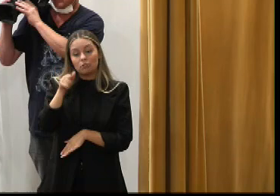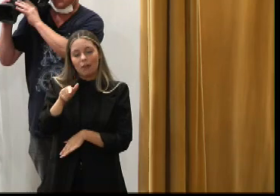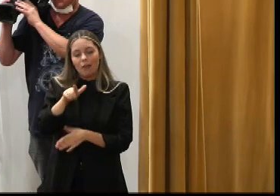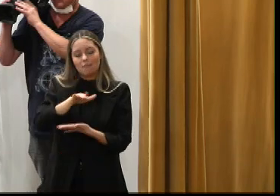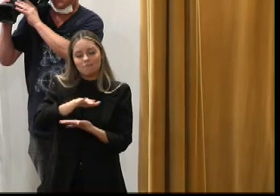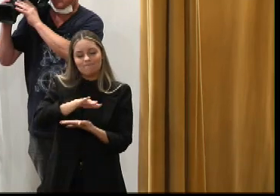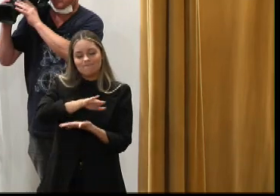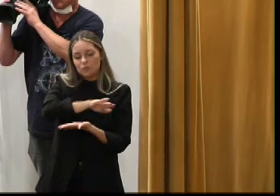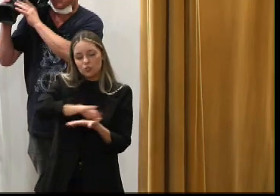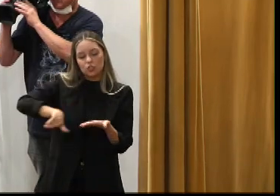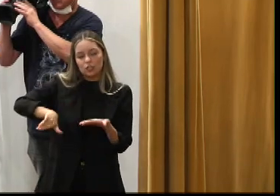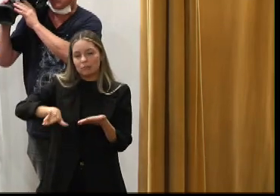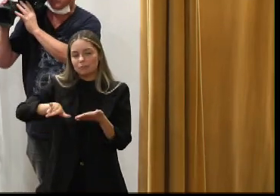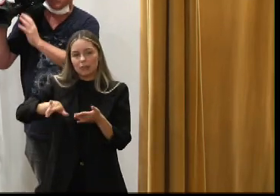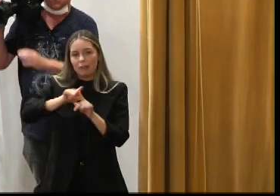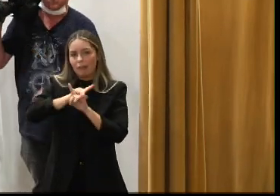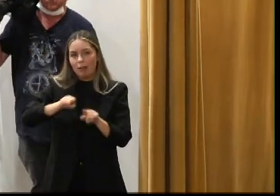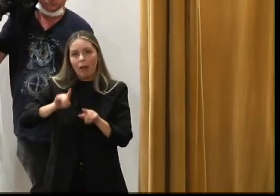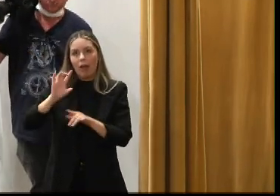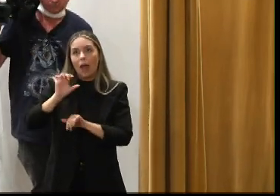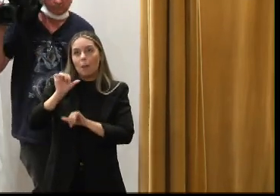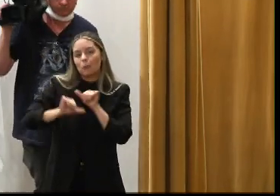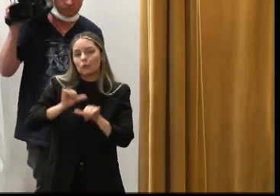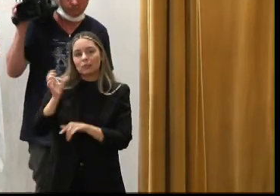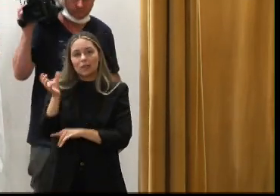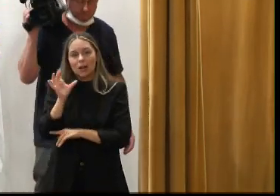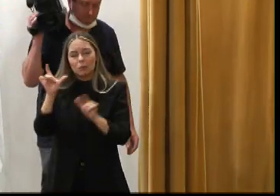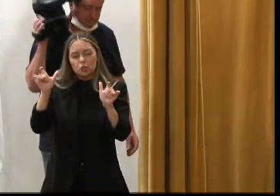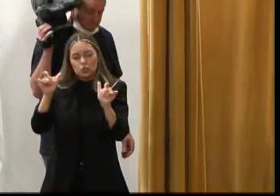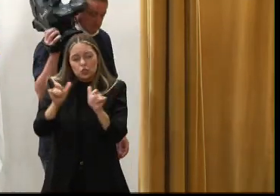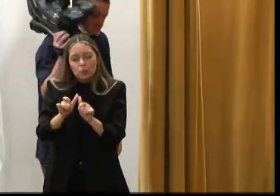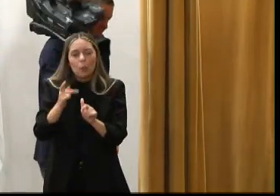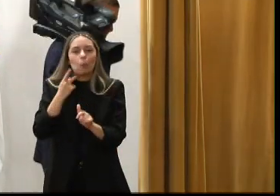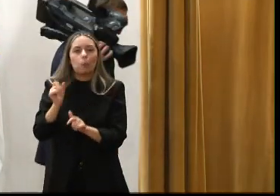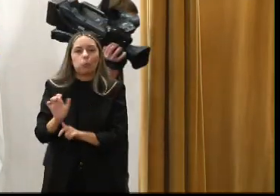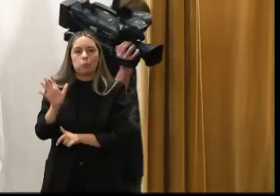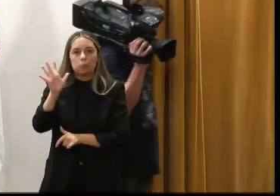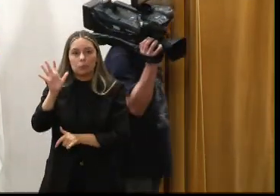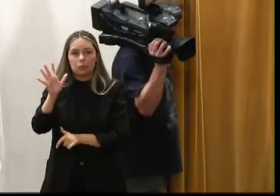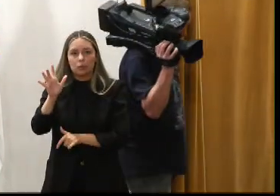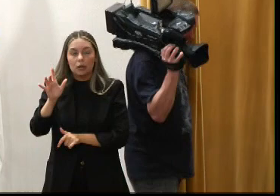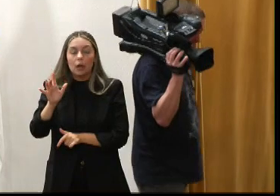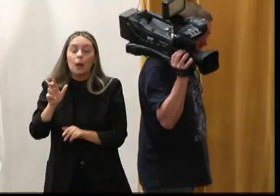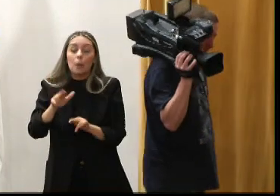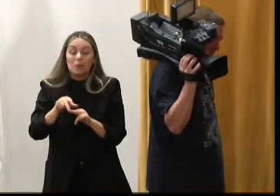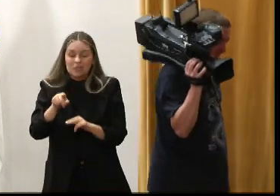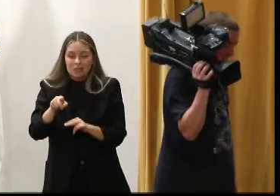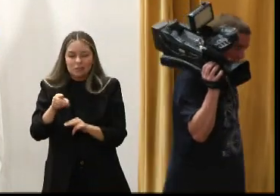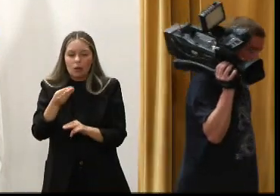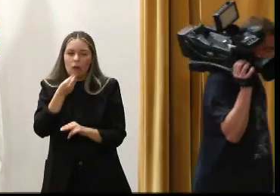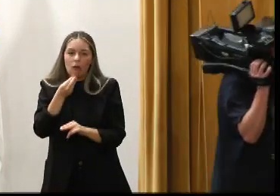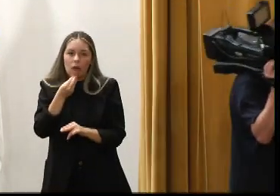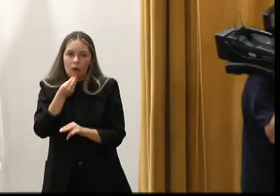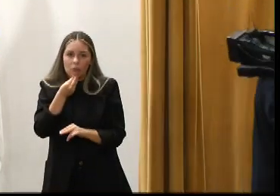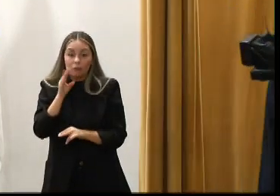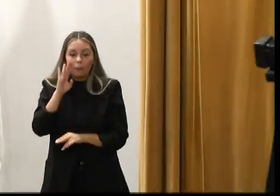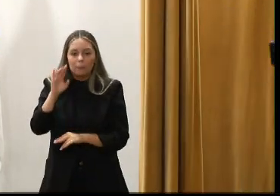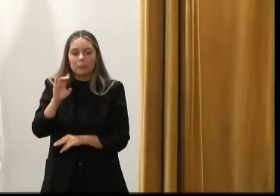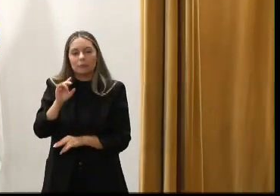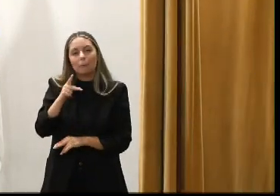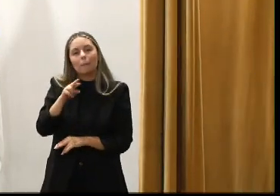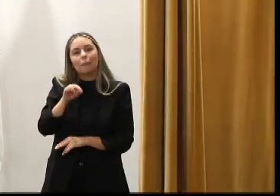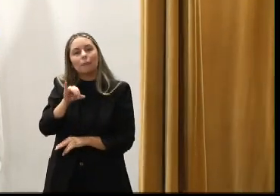mitigar as mudanças climáticas, é diminuir emissões. Isso deve ser, evidentemente, a